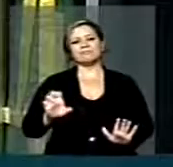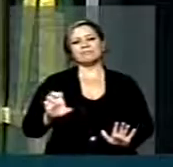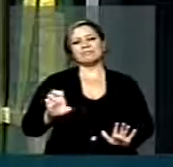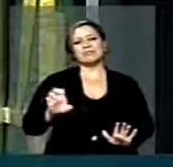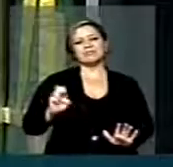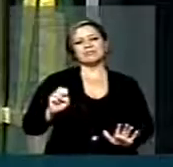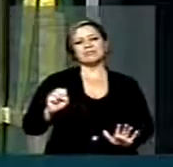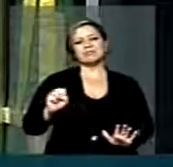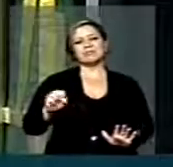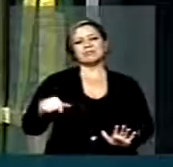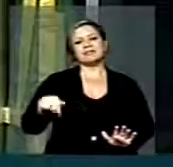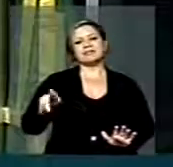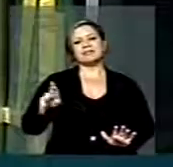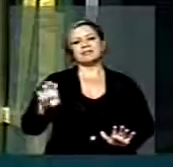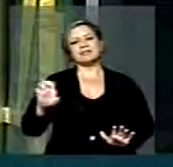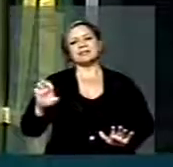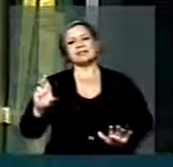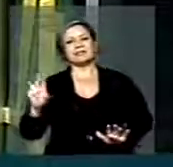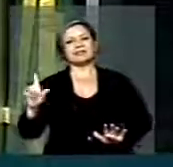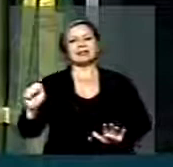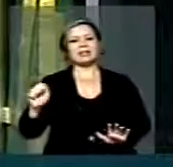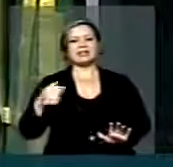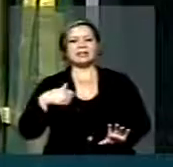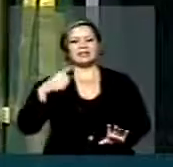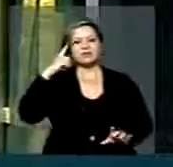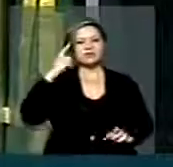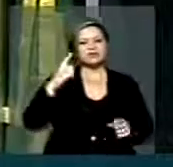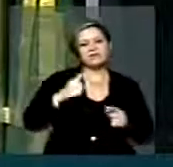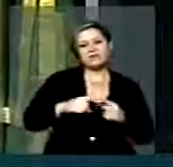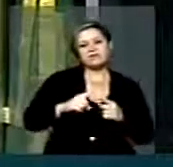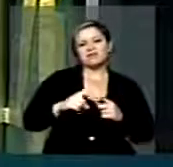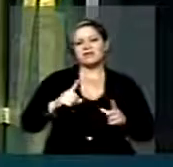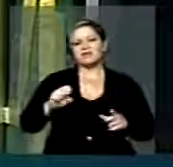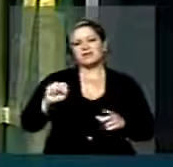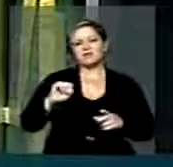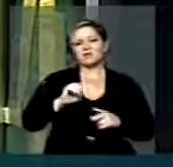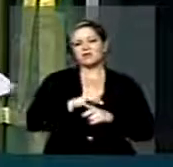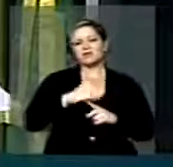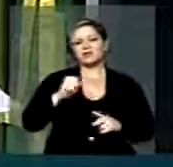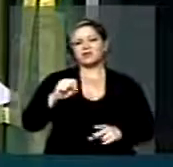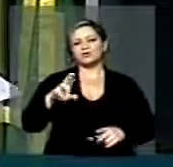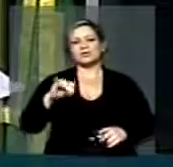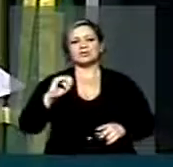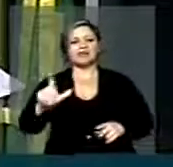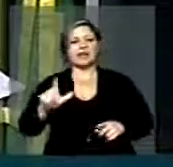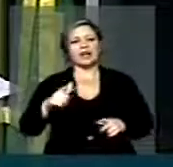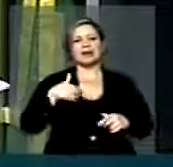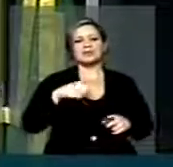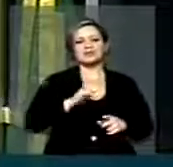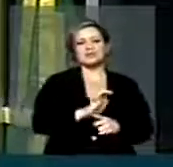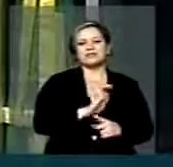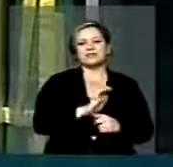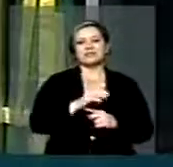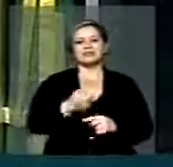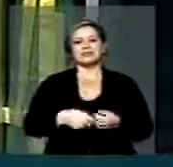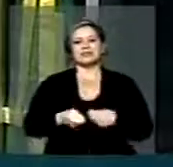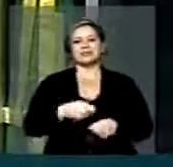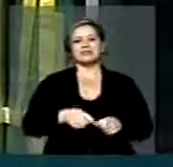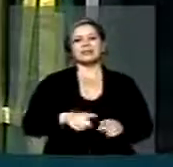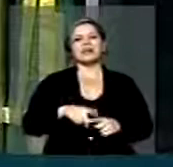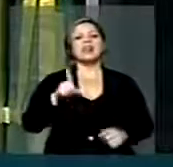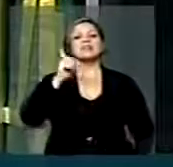Meio de esquerda. Todo mundo ali, não, eu sou pelo social, como se as coisas não fossem sociais. Nos Estados Unidos se